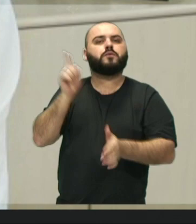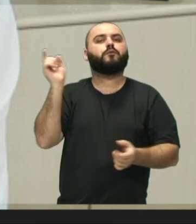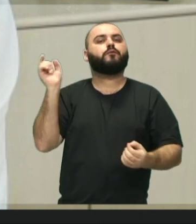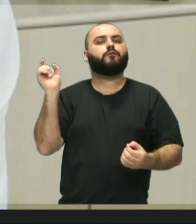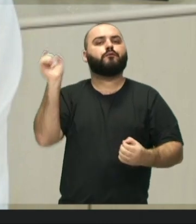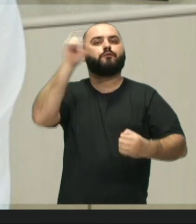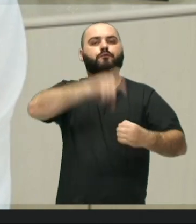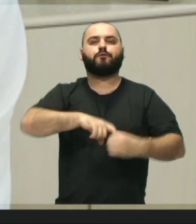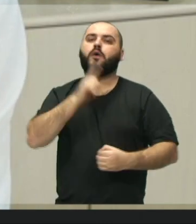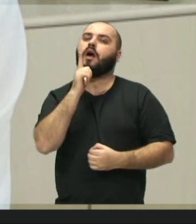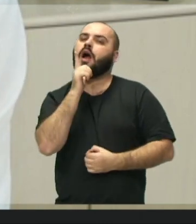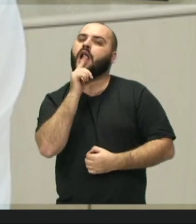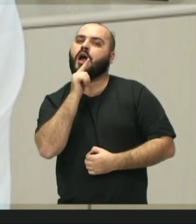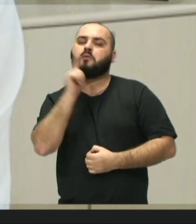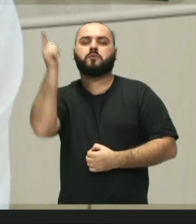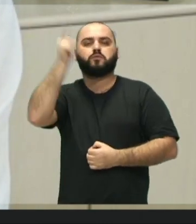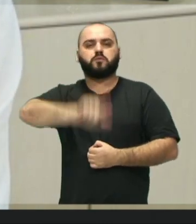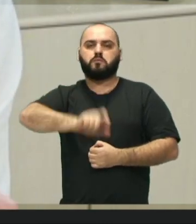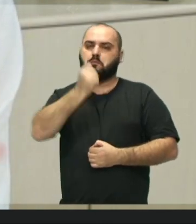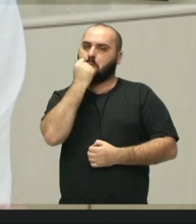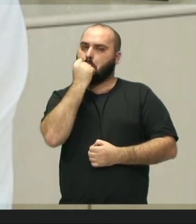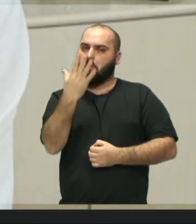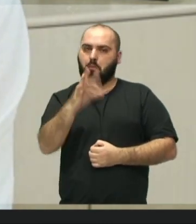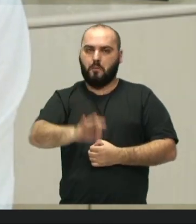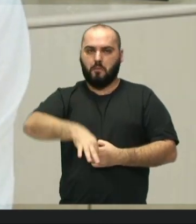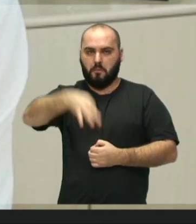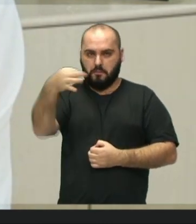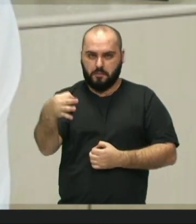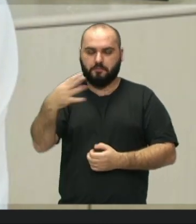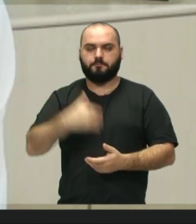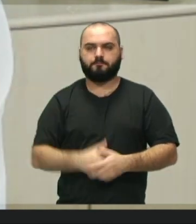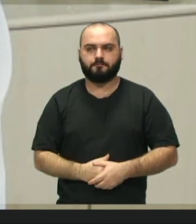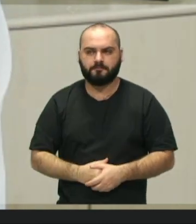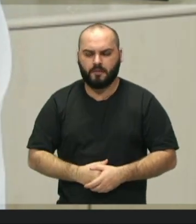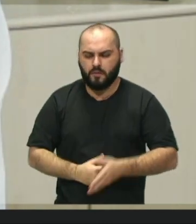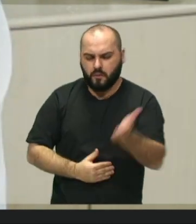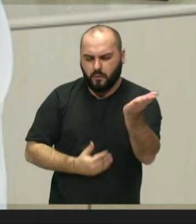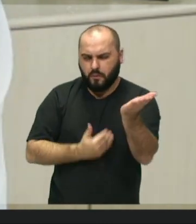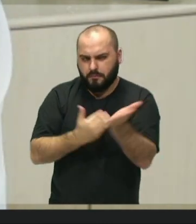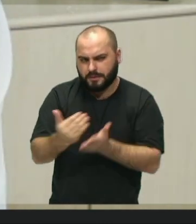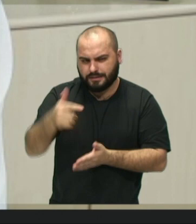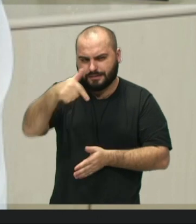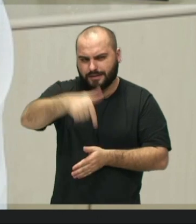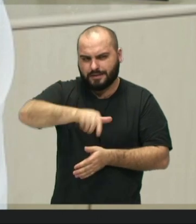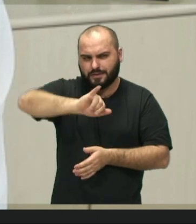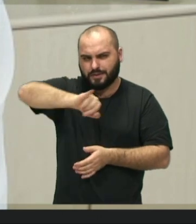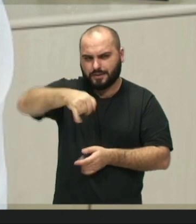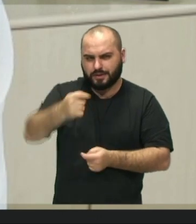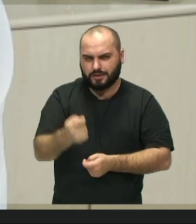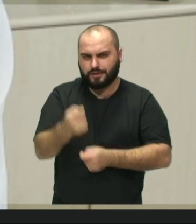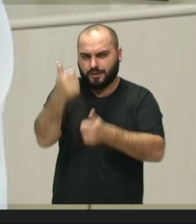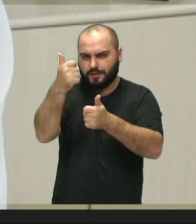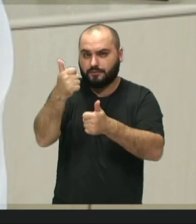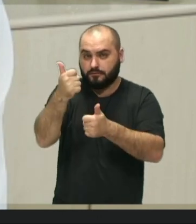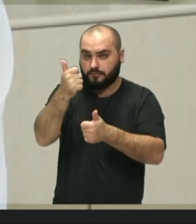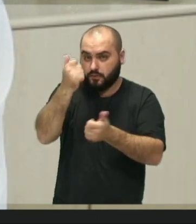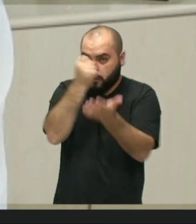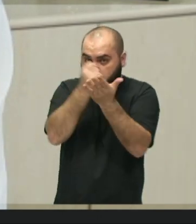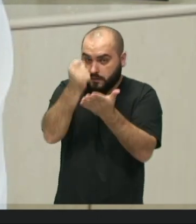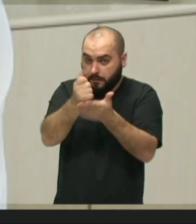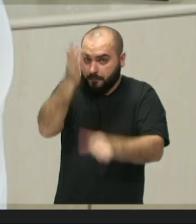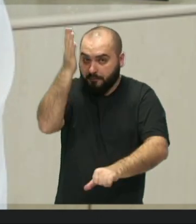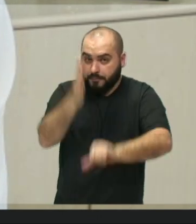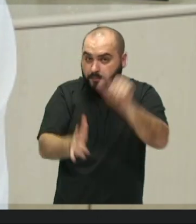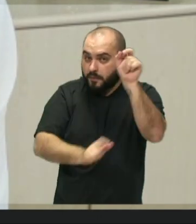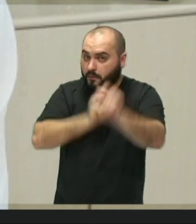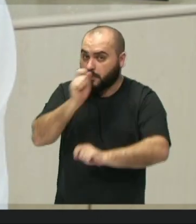os padrões de potabilidade da água. Então, logo eu assumi aqui, a partir de janeiro, a primeira contratação que eu determinei foi a de um